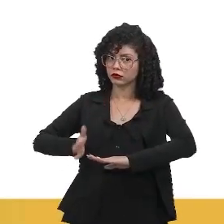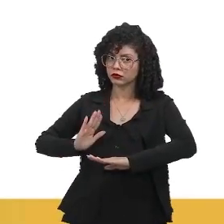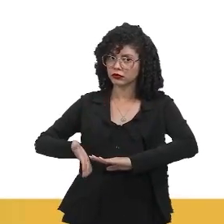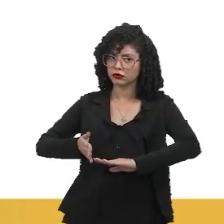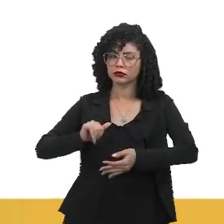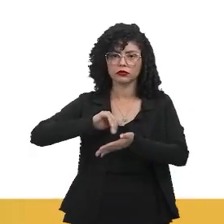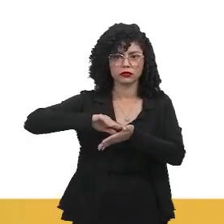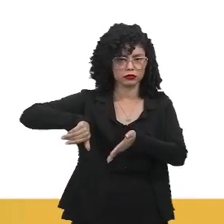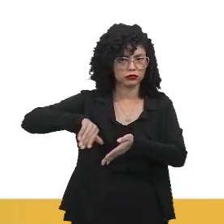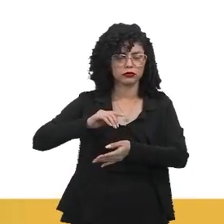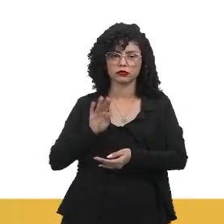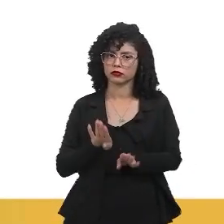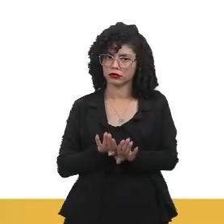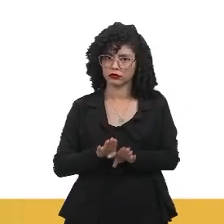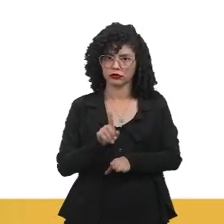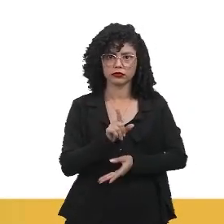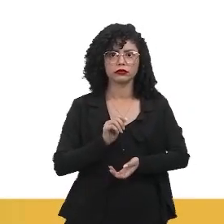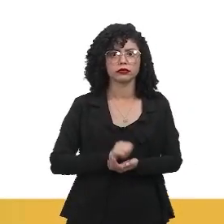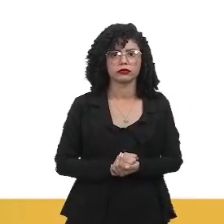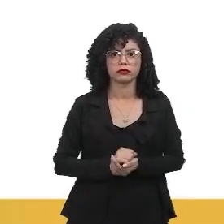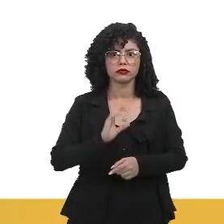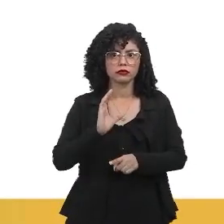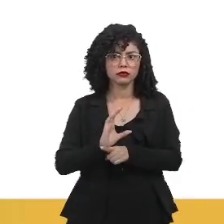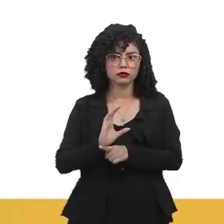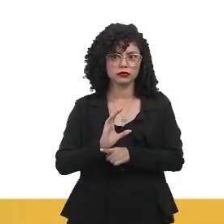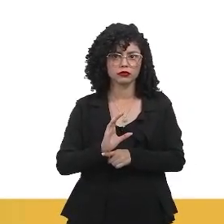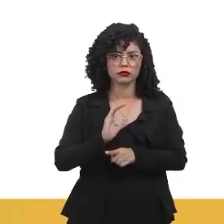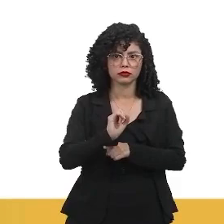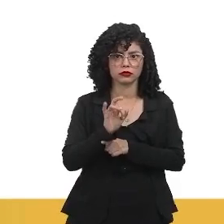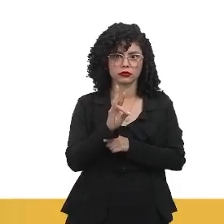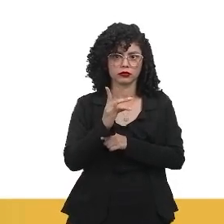podemos eliminar essa questão. Letra C, supressão dos